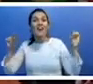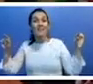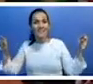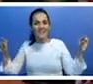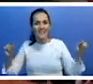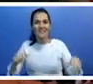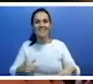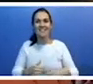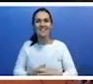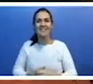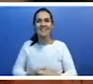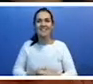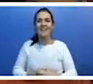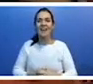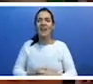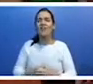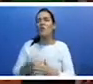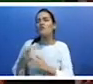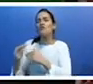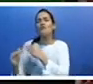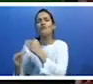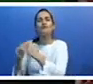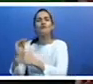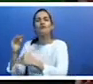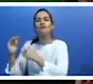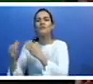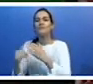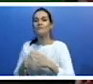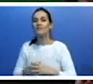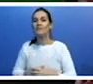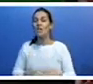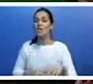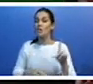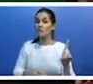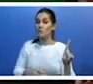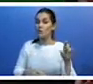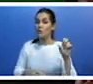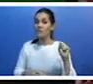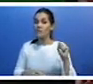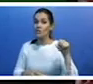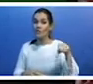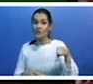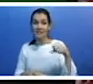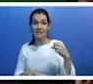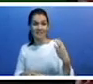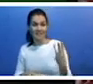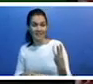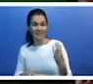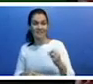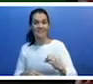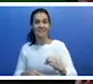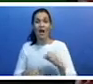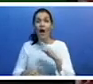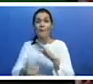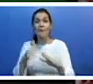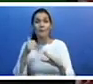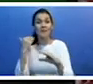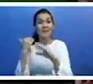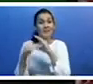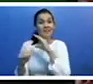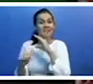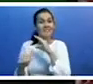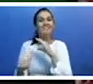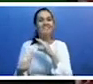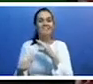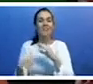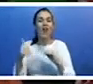telefone. Aí vem falando a evolução de cada era, né? Em 1893, a primeira transmissão de voz